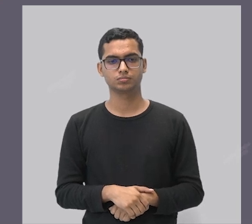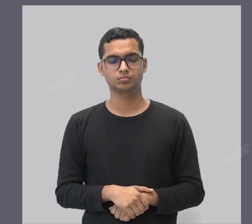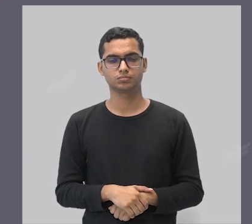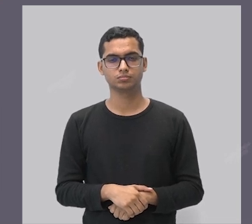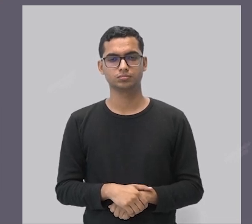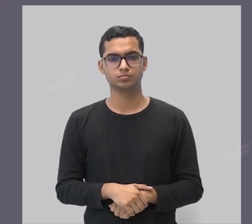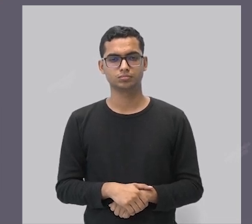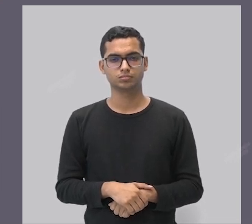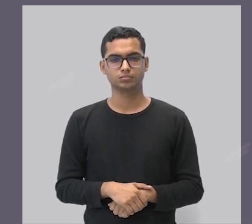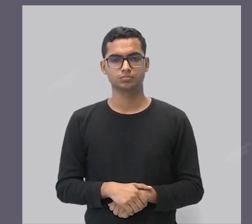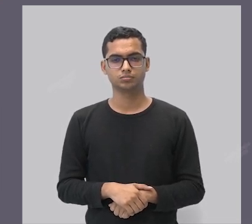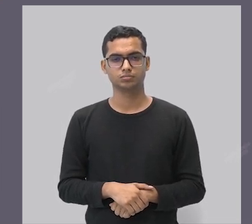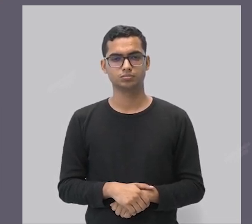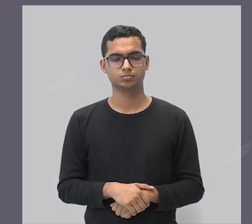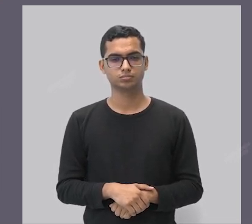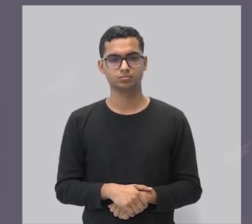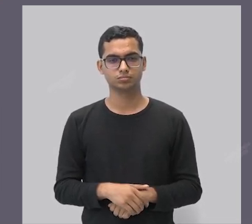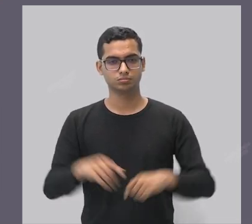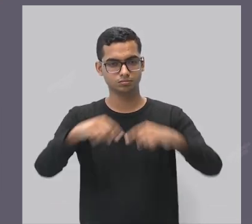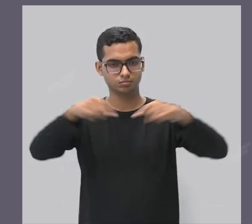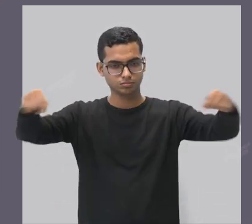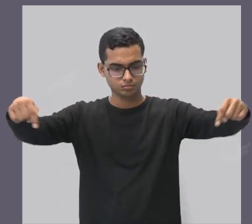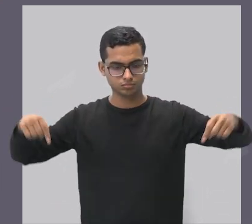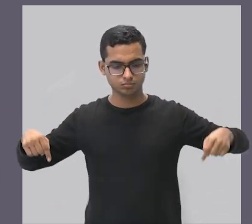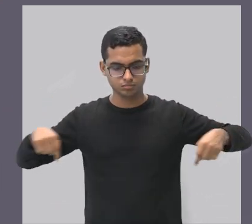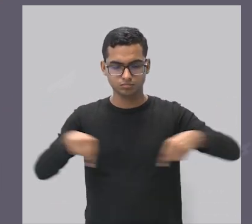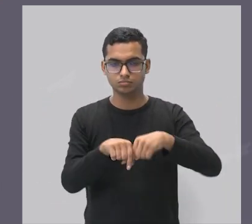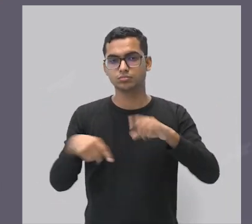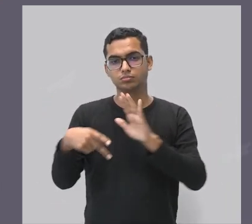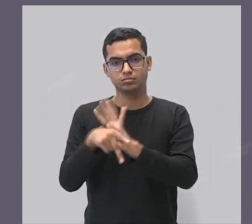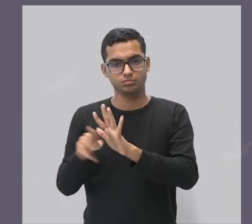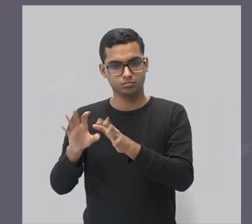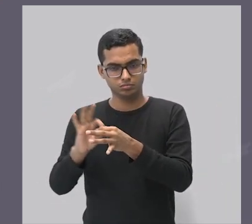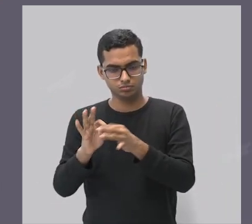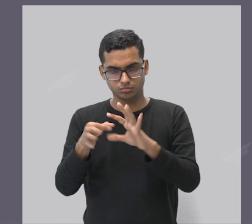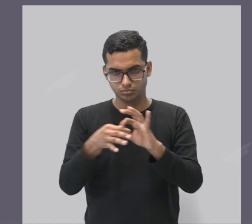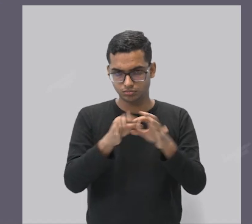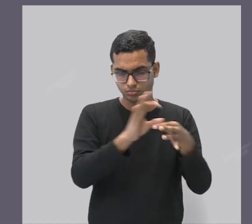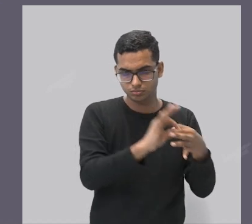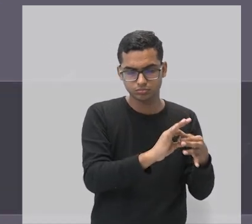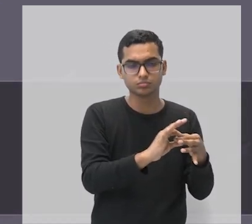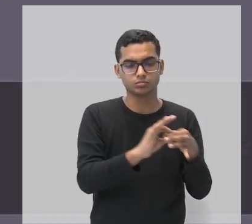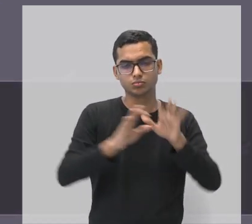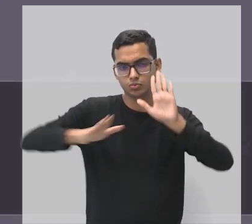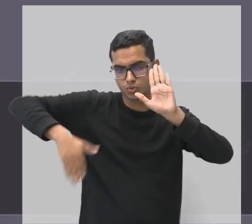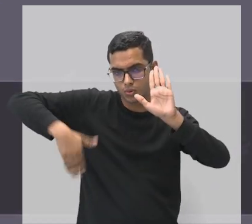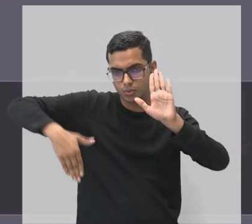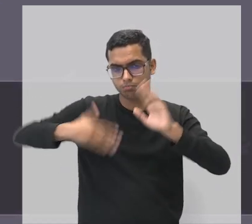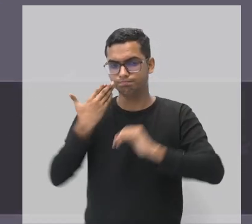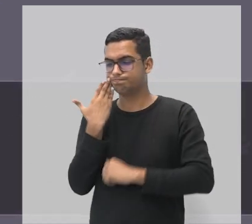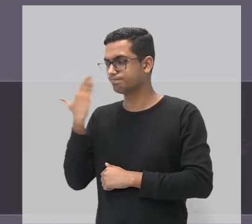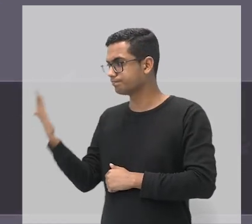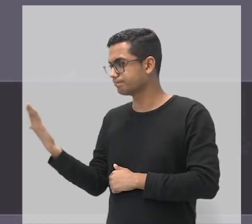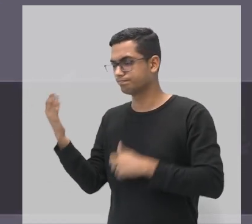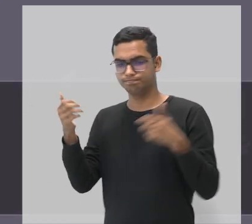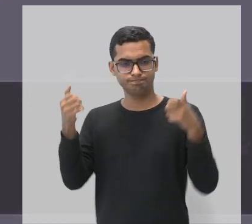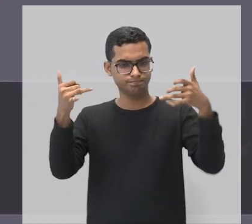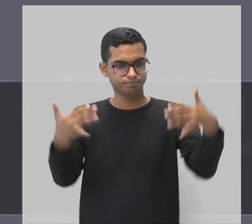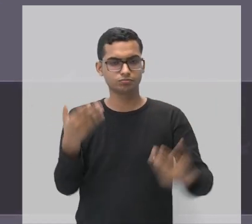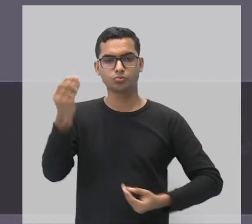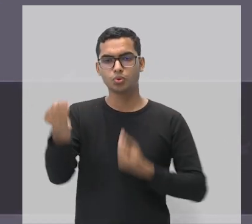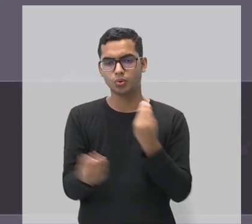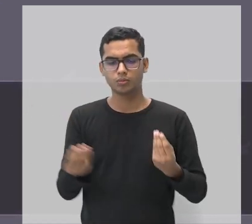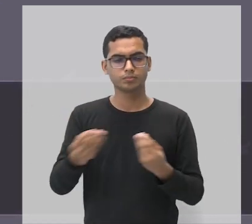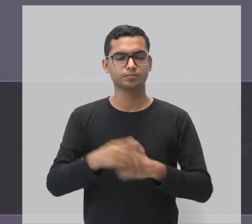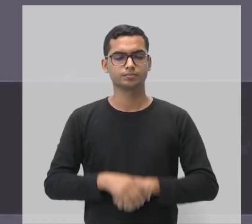Muito bem, então olha só, essa aí é a nossa piscina olímpica. Mais uma vez eu vou falar para vocês como ela é